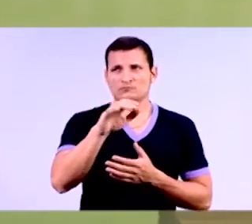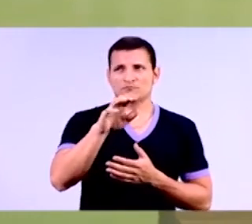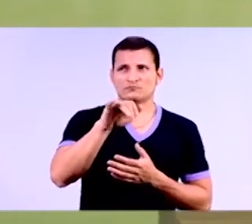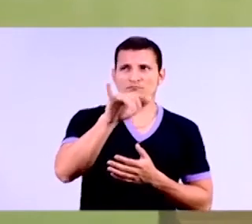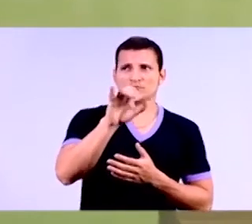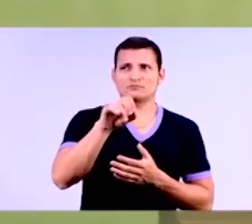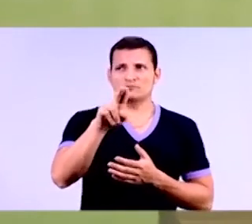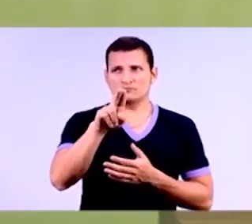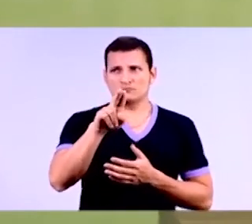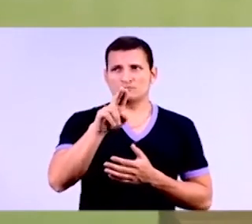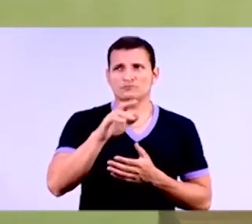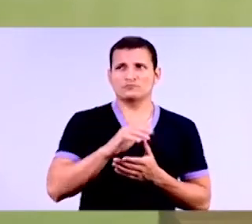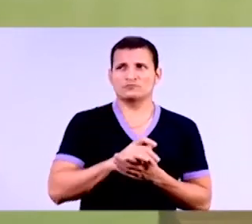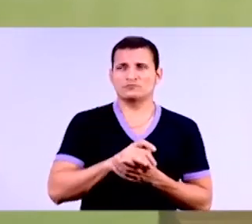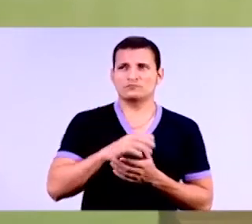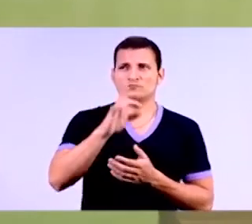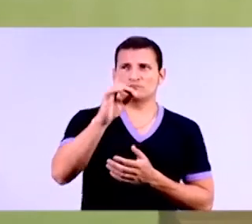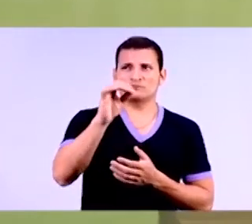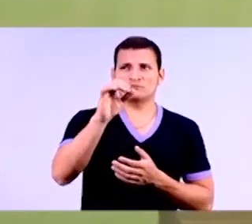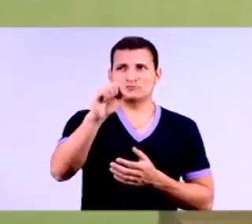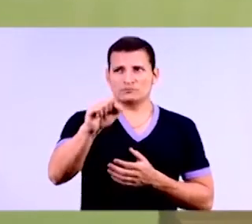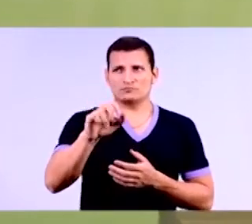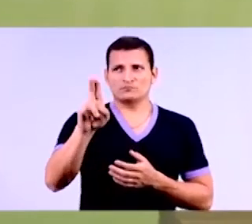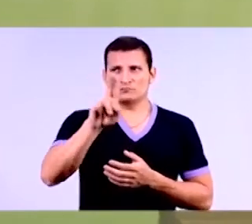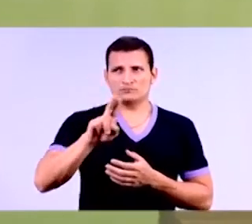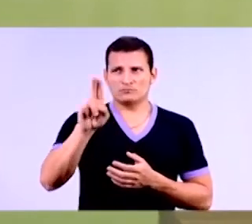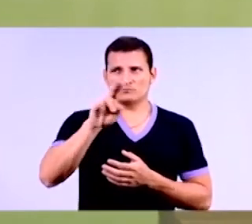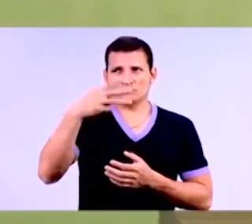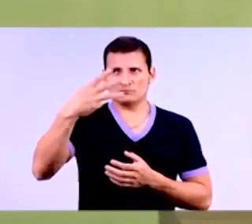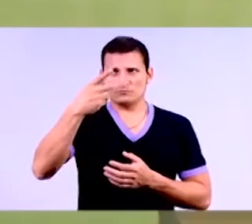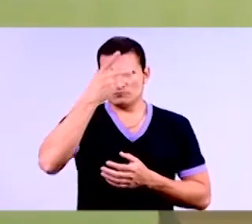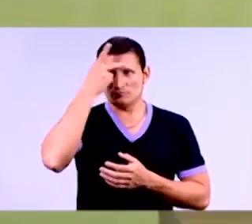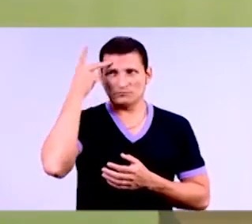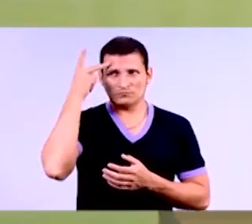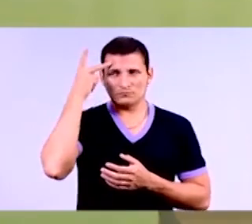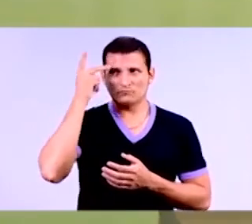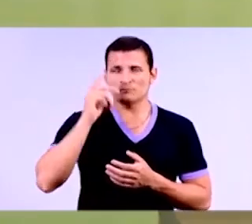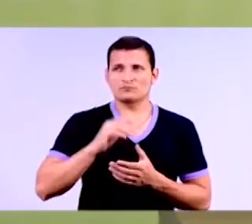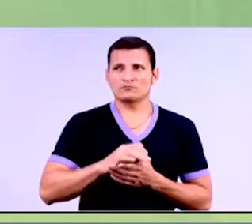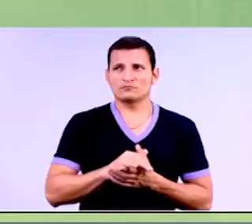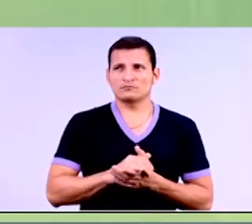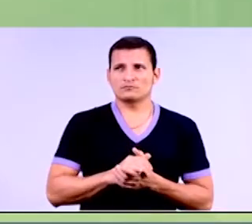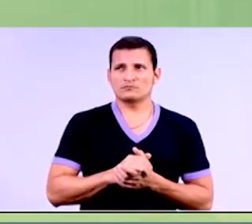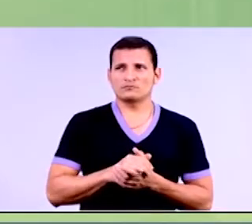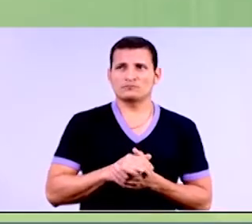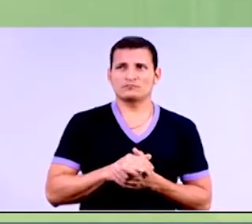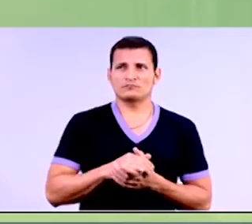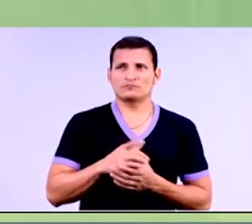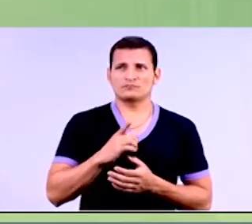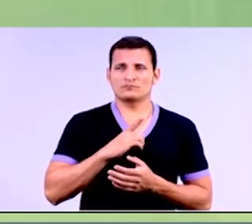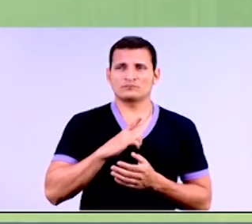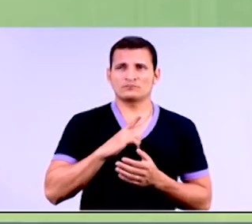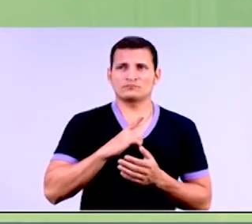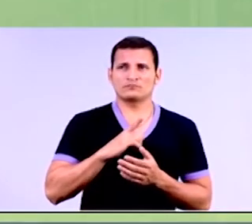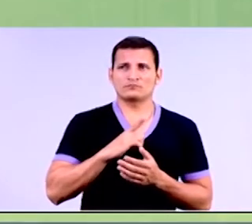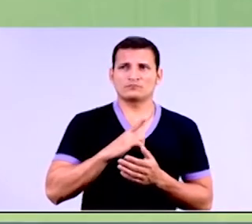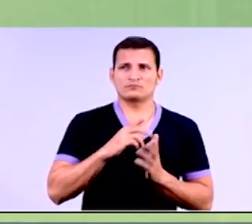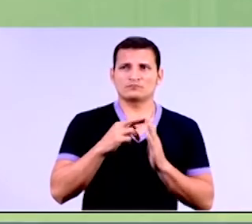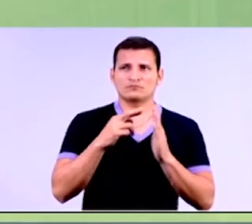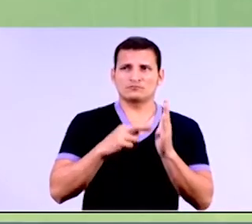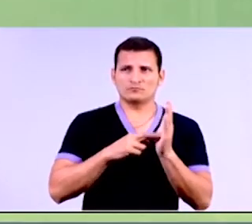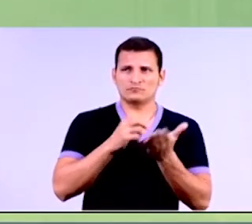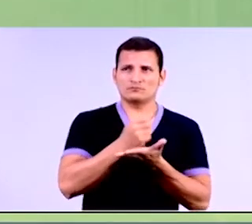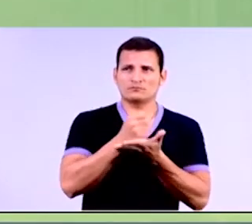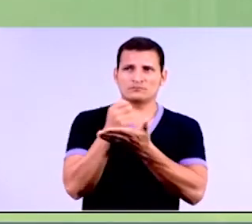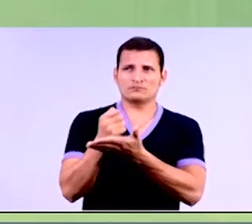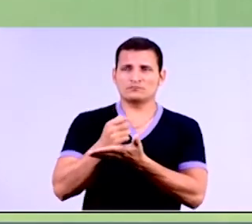o does é usado para a terceira pessoa. Bom, segue uma fórmula. O auxiliar